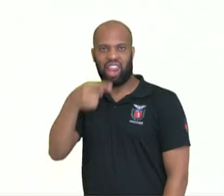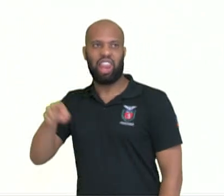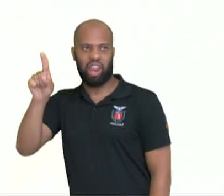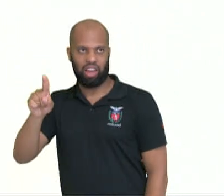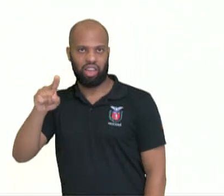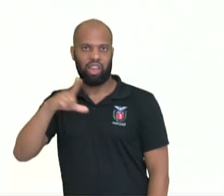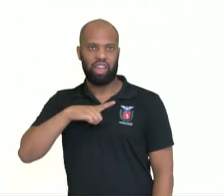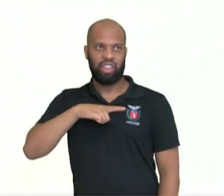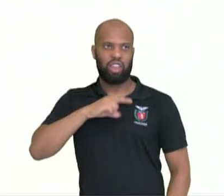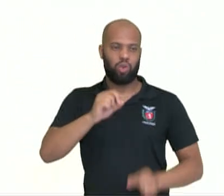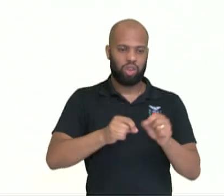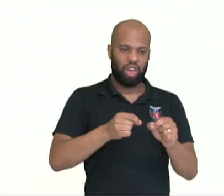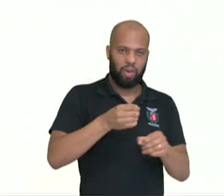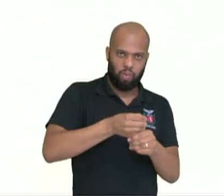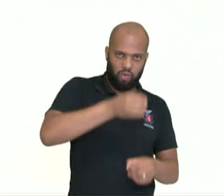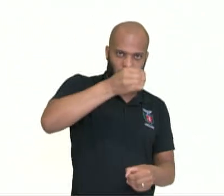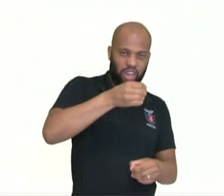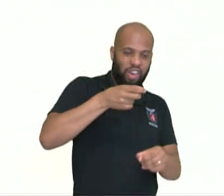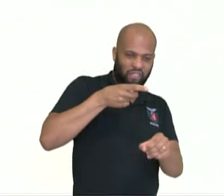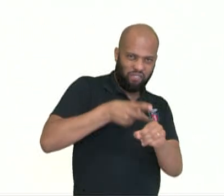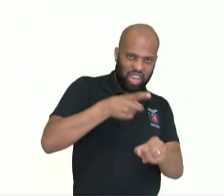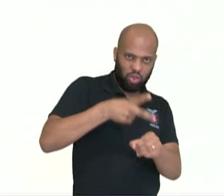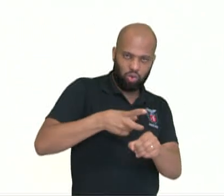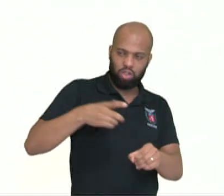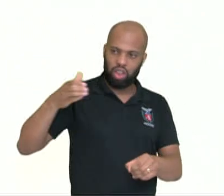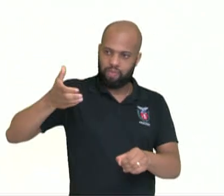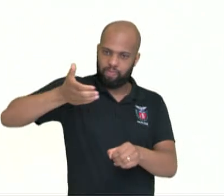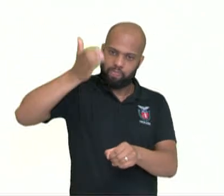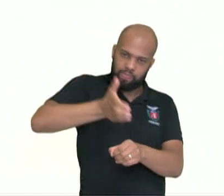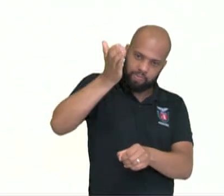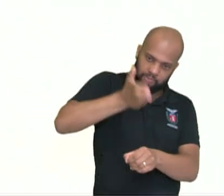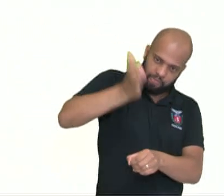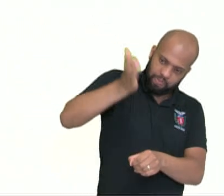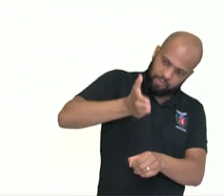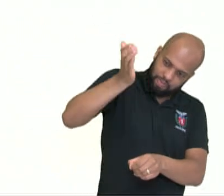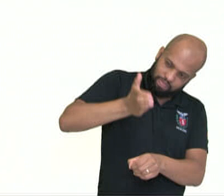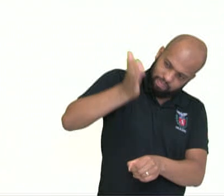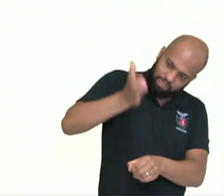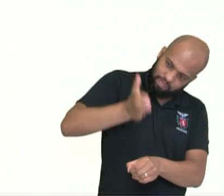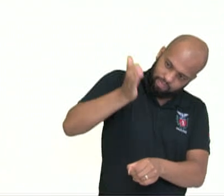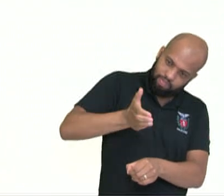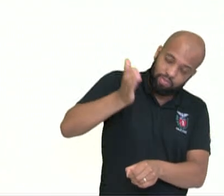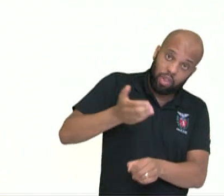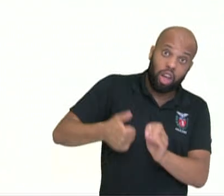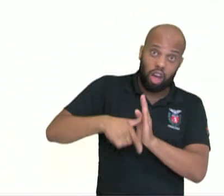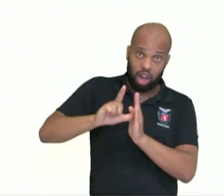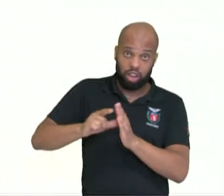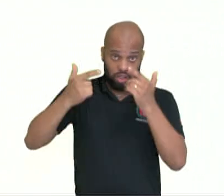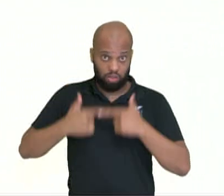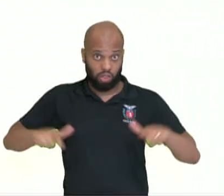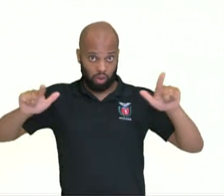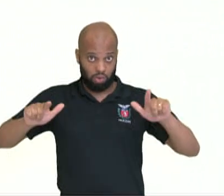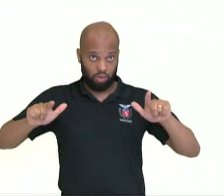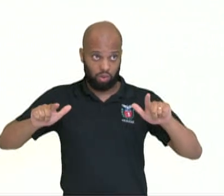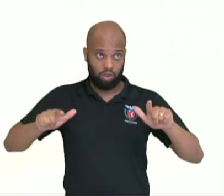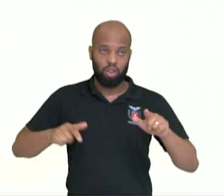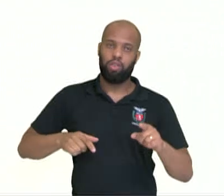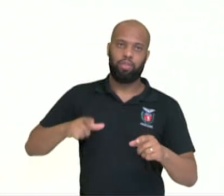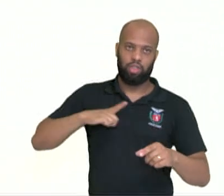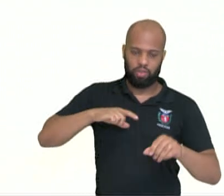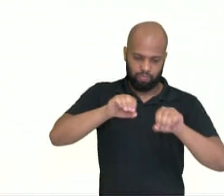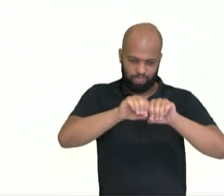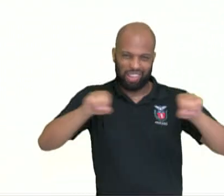vidro. Ambos neutros eletricamente. Então, tanto a lã quanto o bastão de vidro estão neutros eletricamente. E eu vou